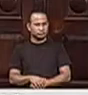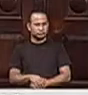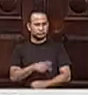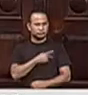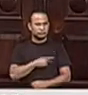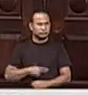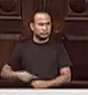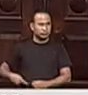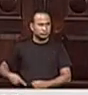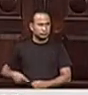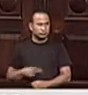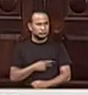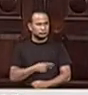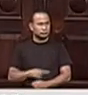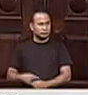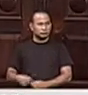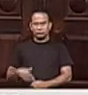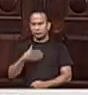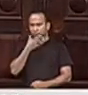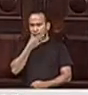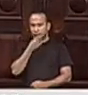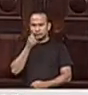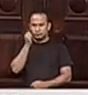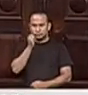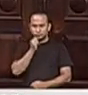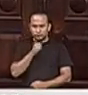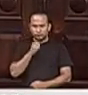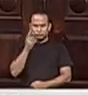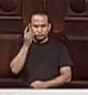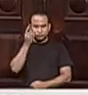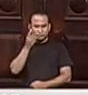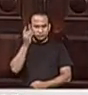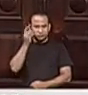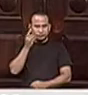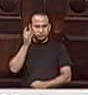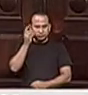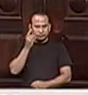Senhor presidente, senhoras e senhores deputados.